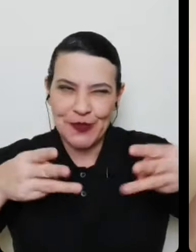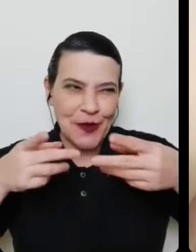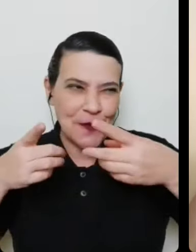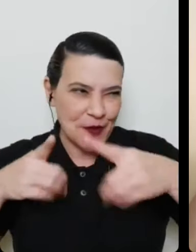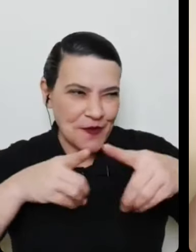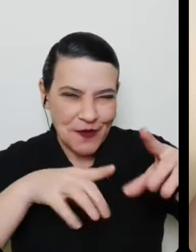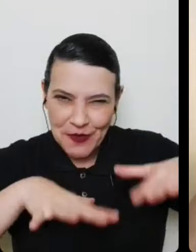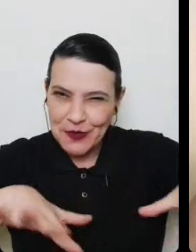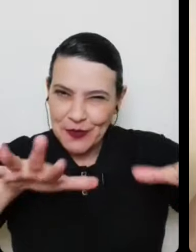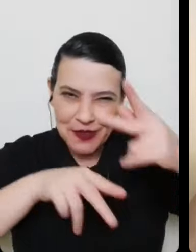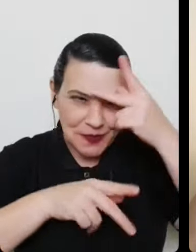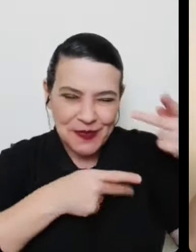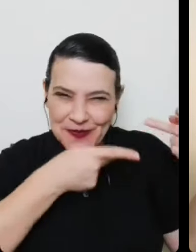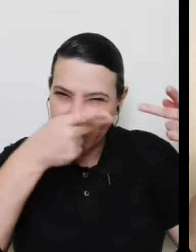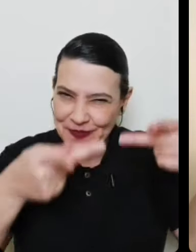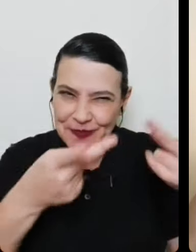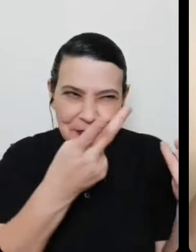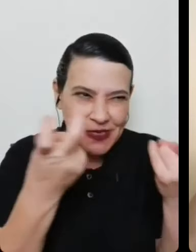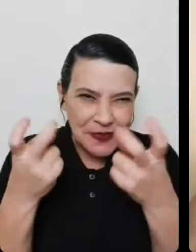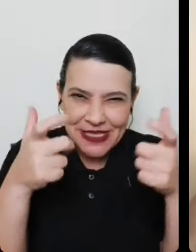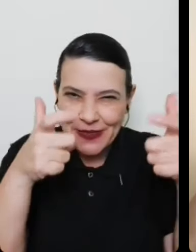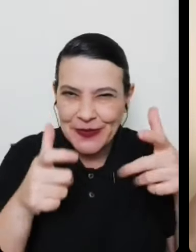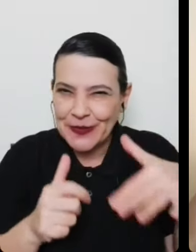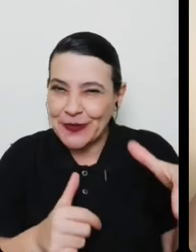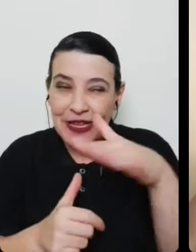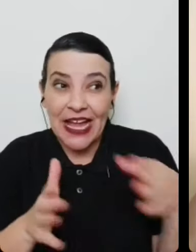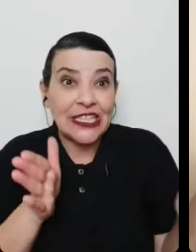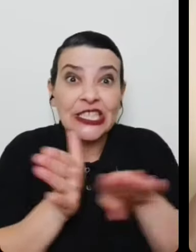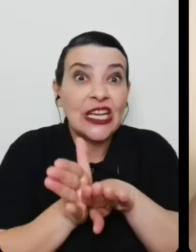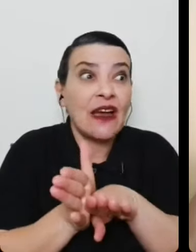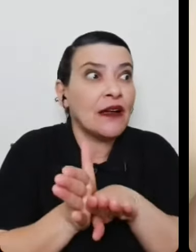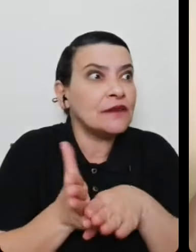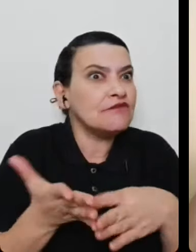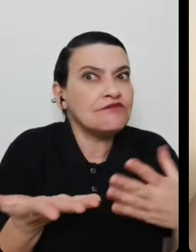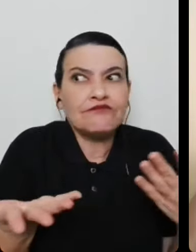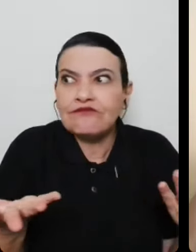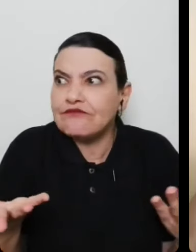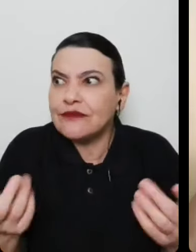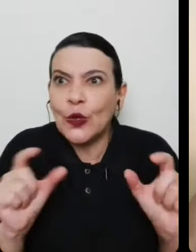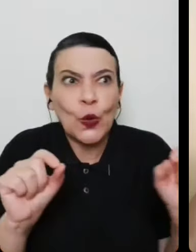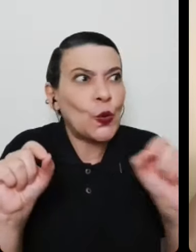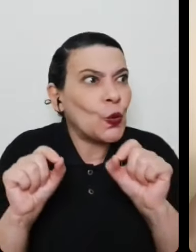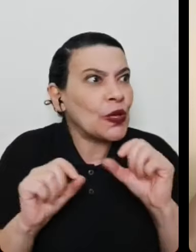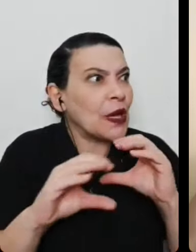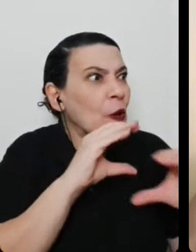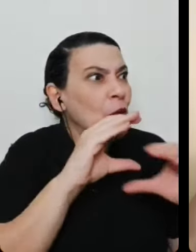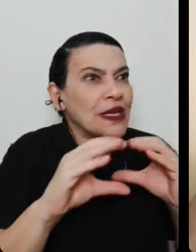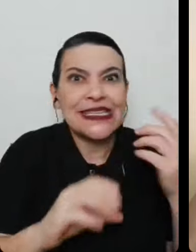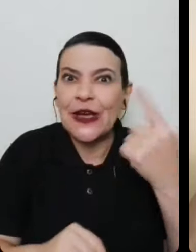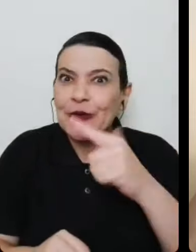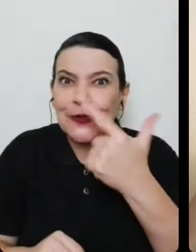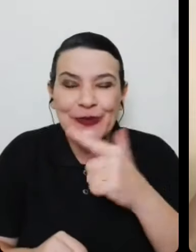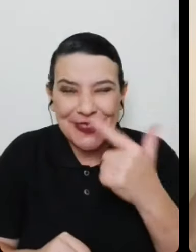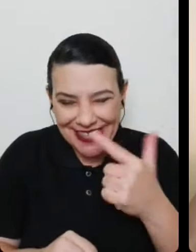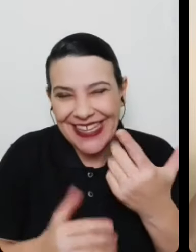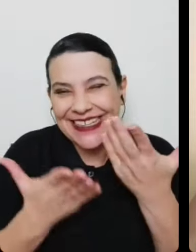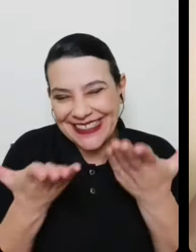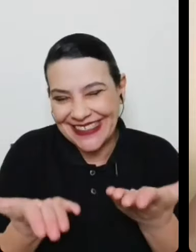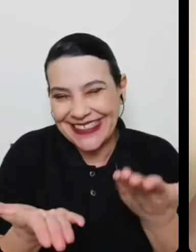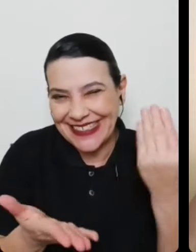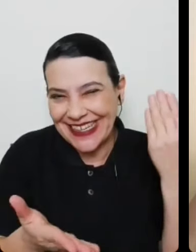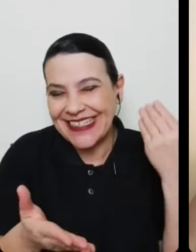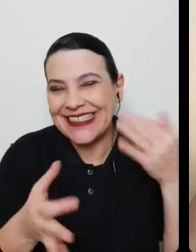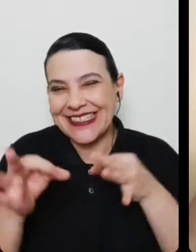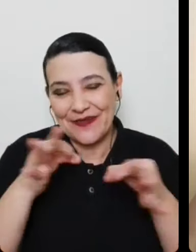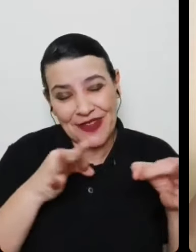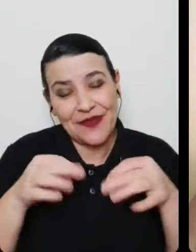né, essa percepção desse lugar, né, de chegar e não ter o patamar da comunicação estabelecido, né, que é o que que em geral se